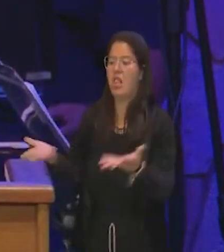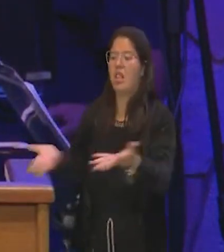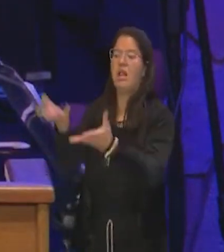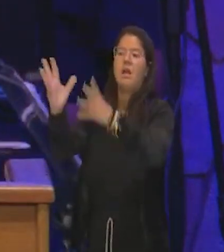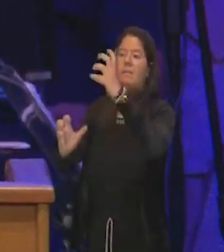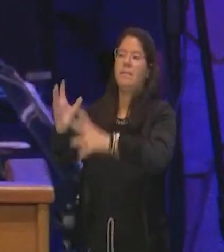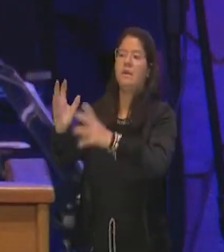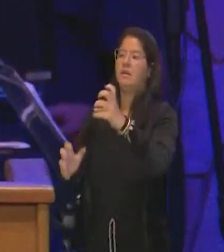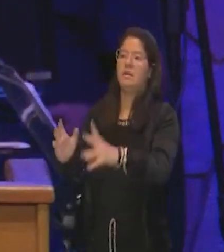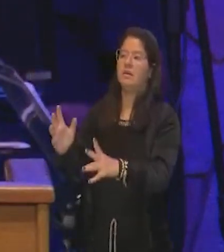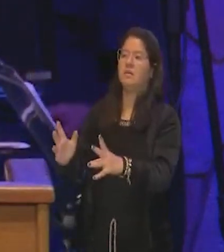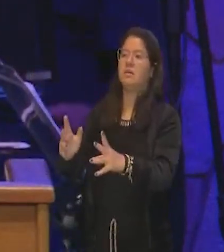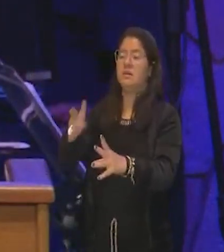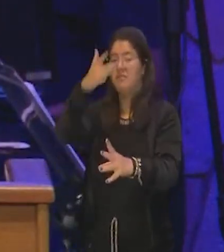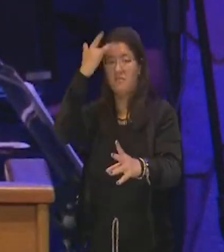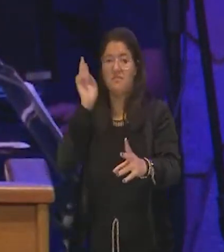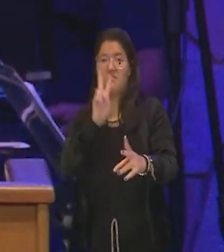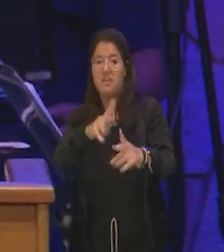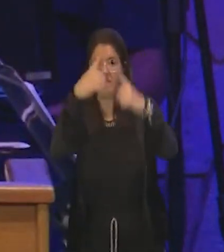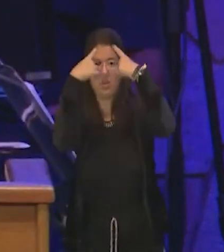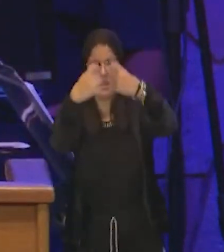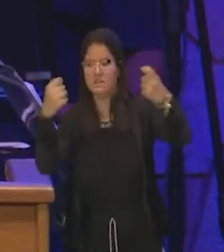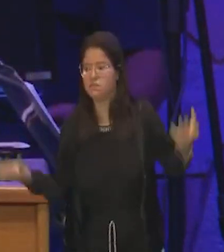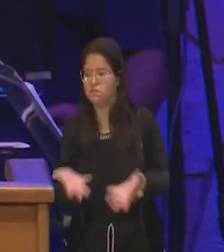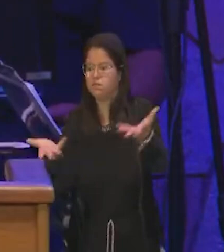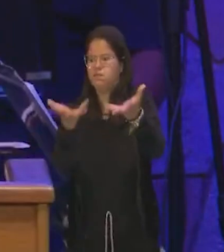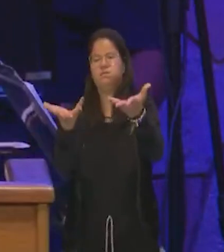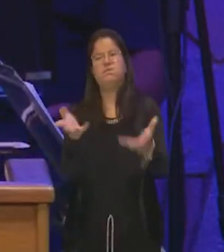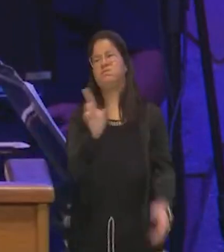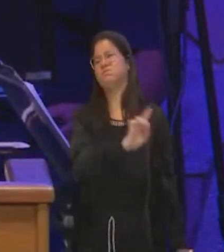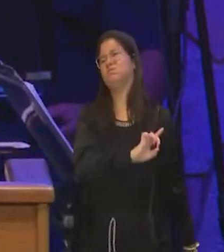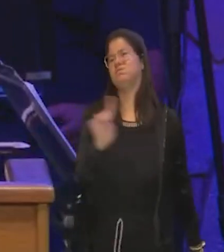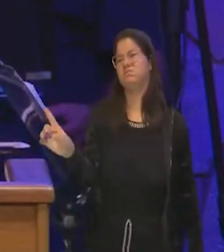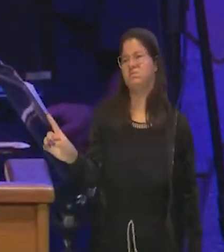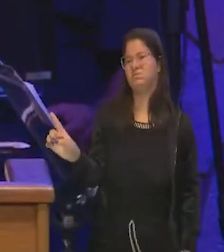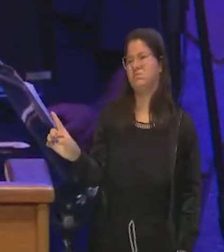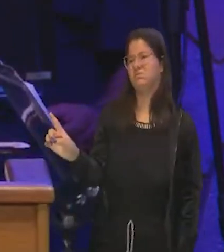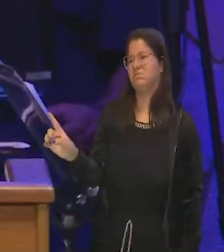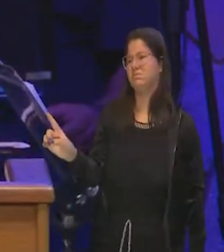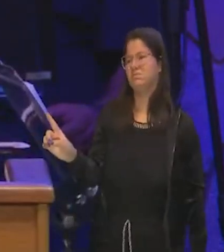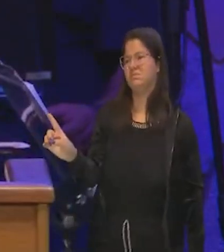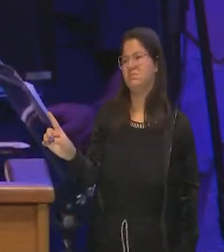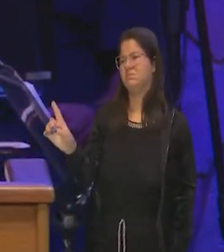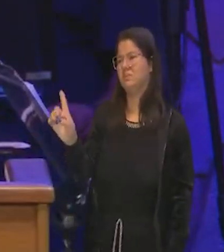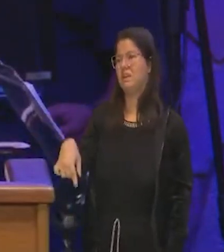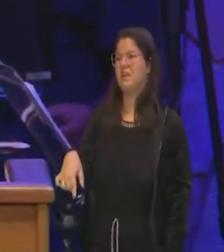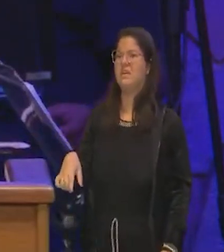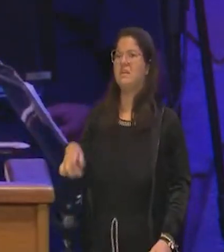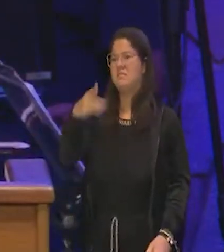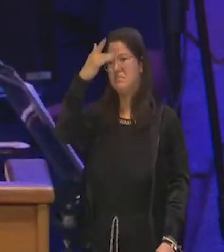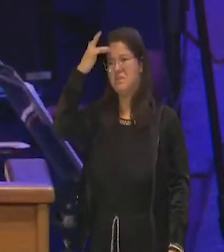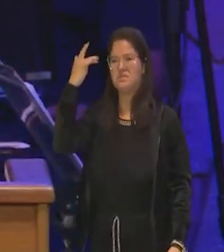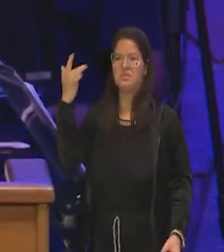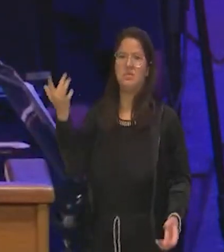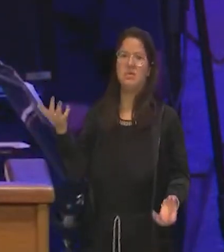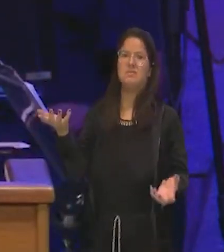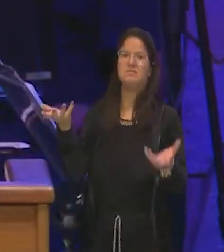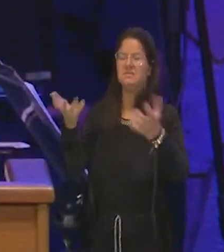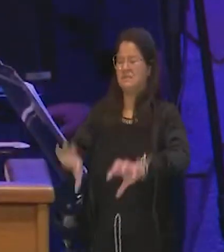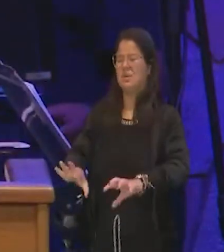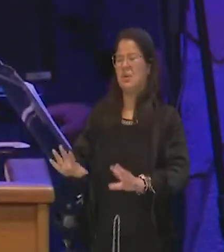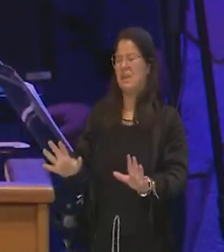suas ações a violência, não incita a discórdia, é avesso à briga. Muitas vezes é